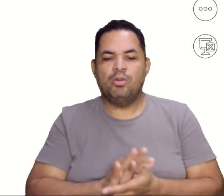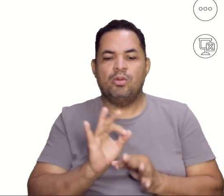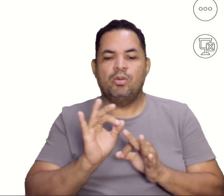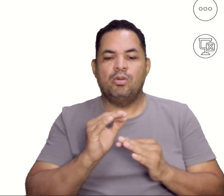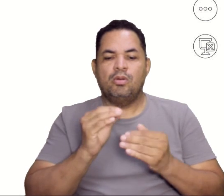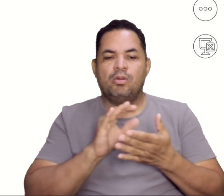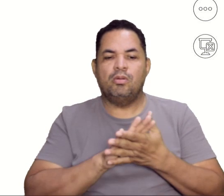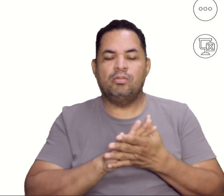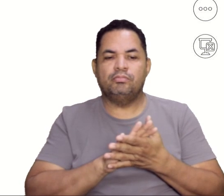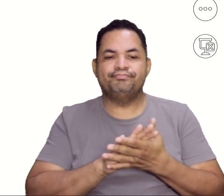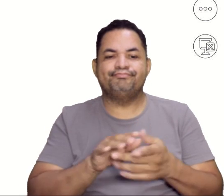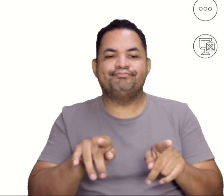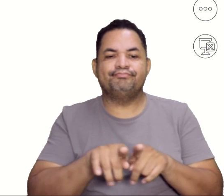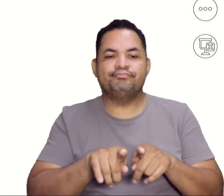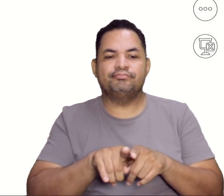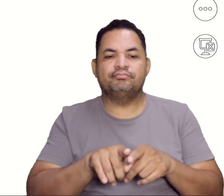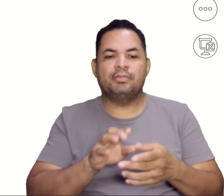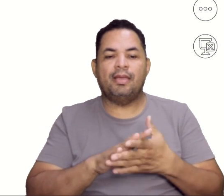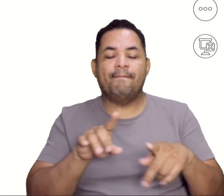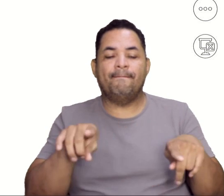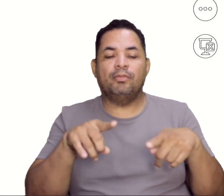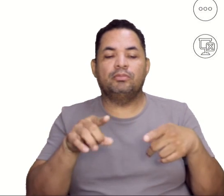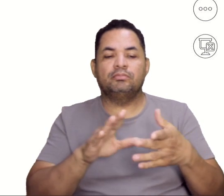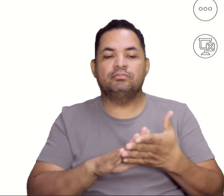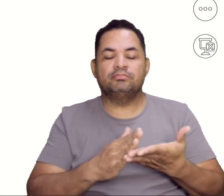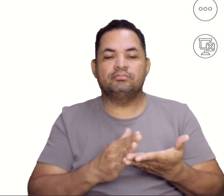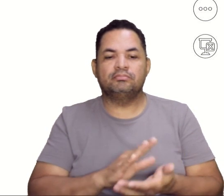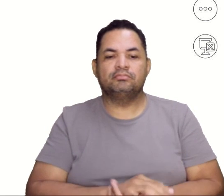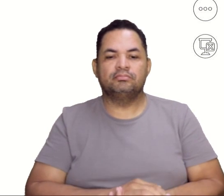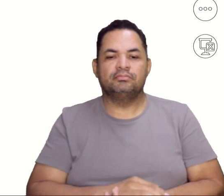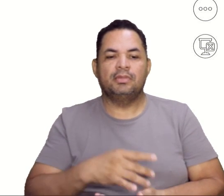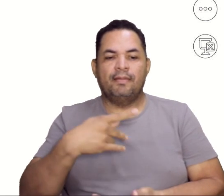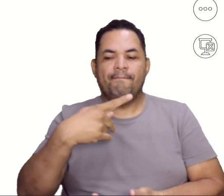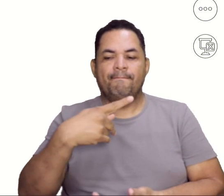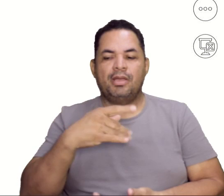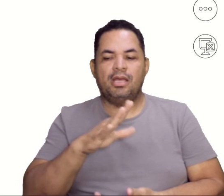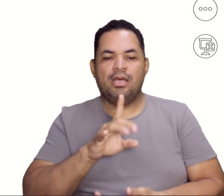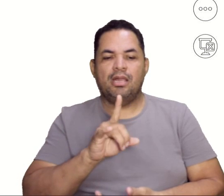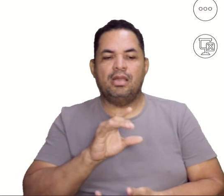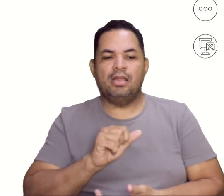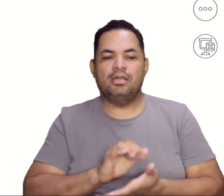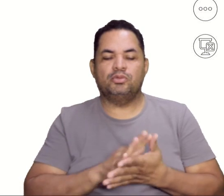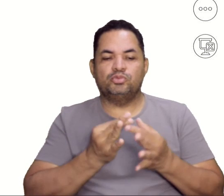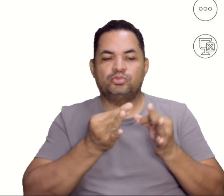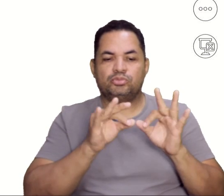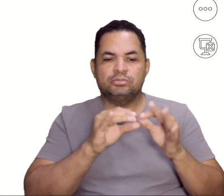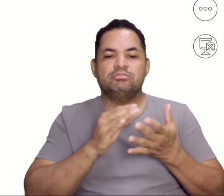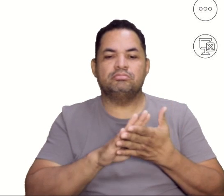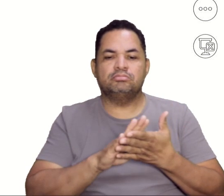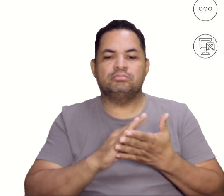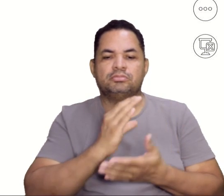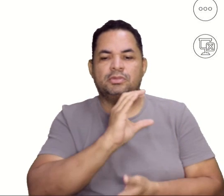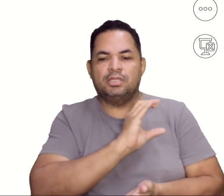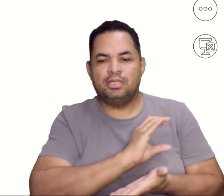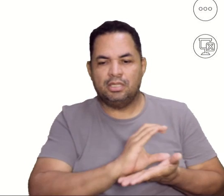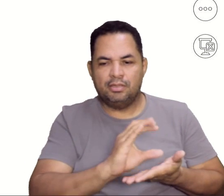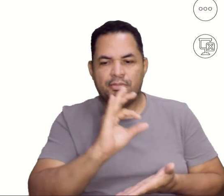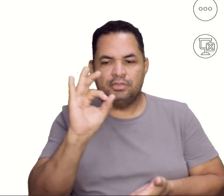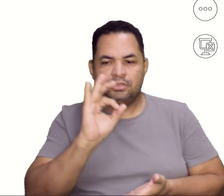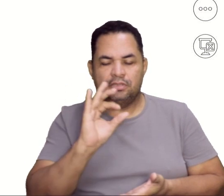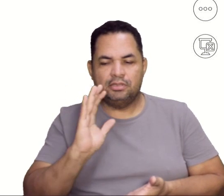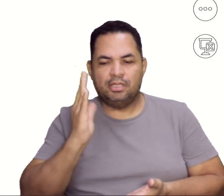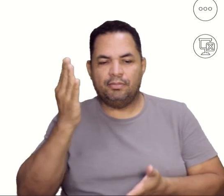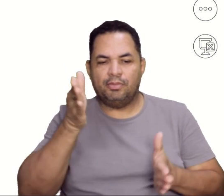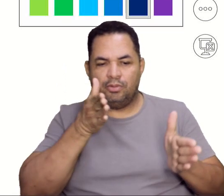medida e aí a nossa paródia diz muita coisa né Vamos fazer uma análise né fala que o juro simples é assim capital